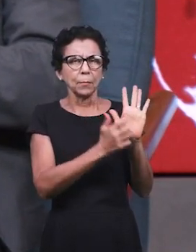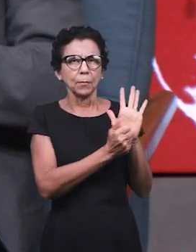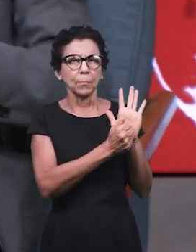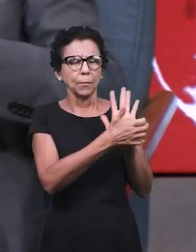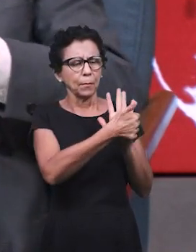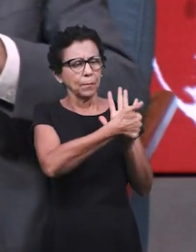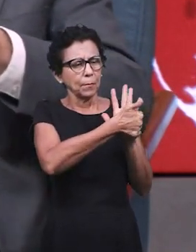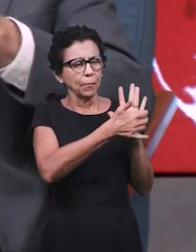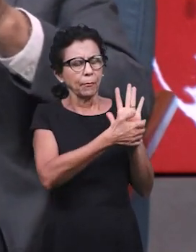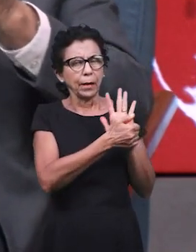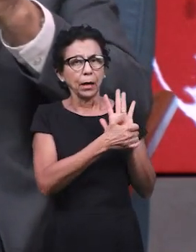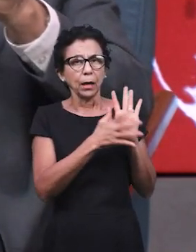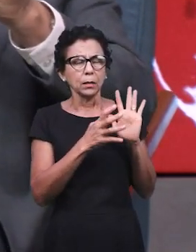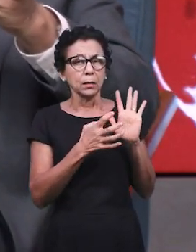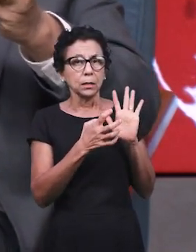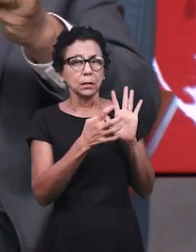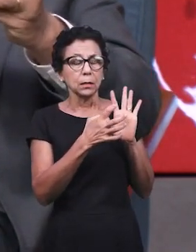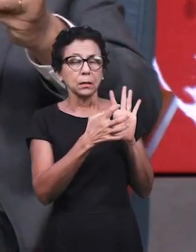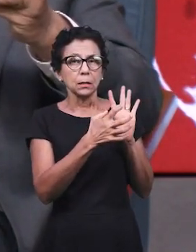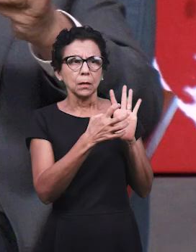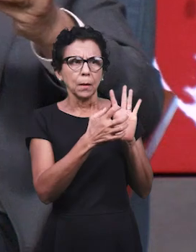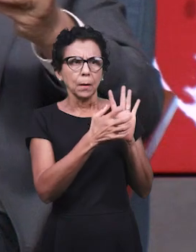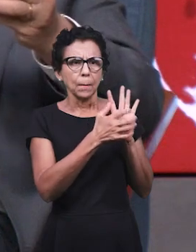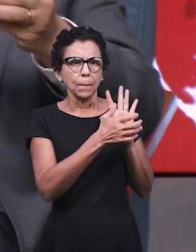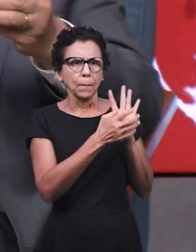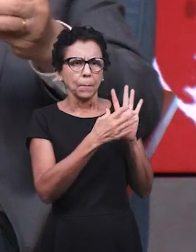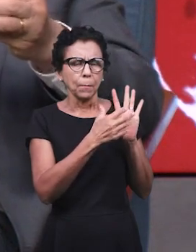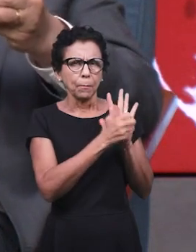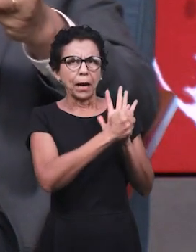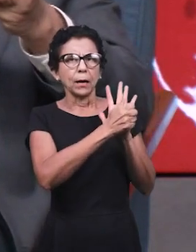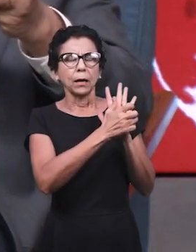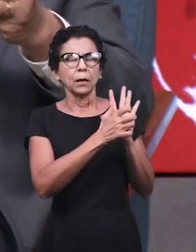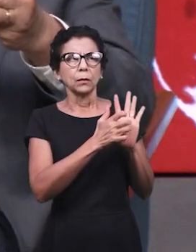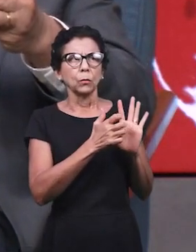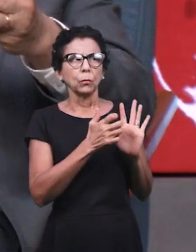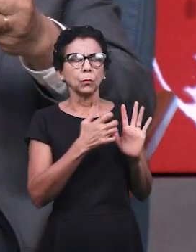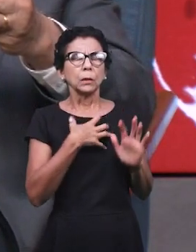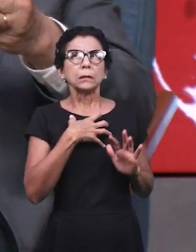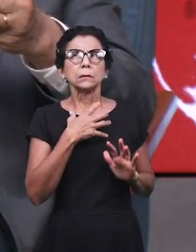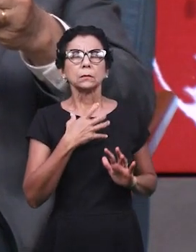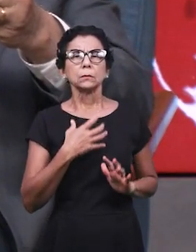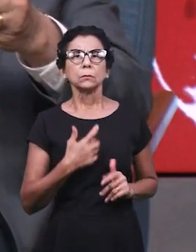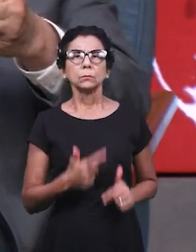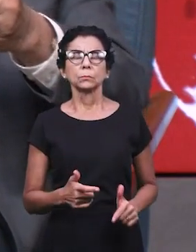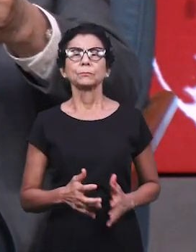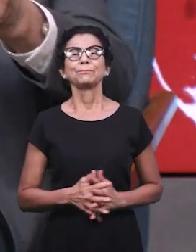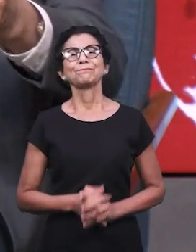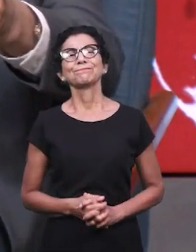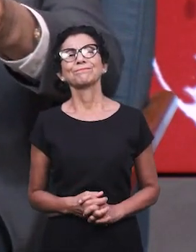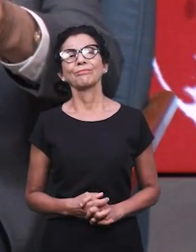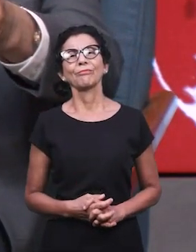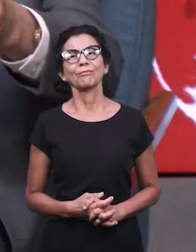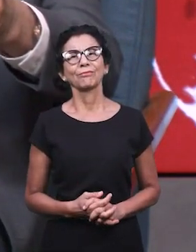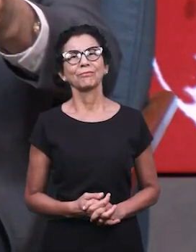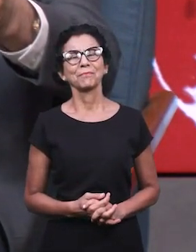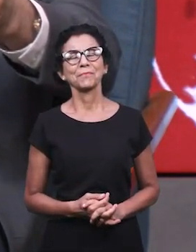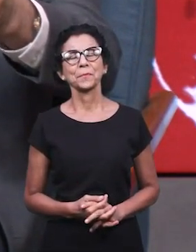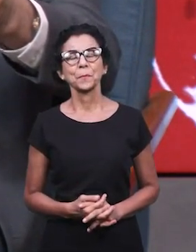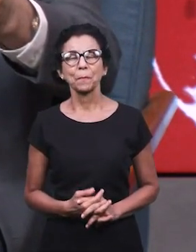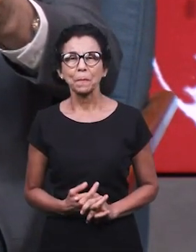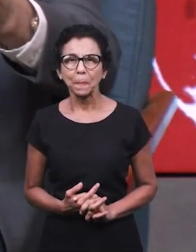tem que sentir. Então, a igreja verdadeira, o ministério de Jesus, você sente,